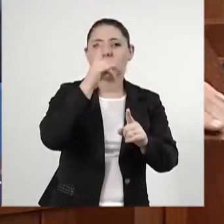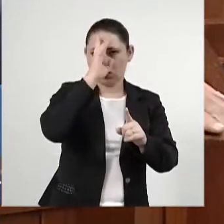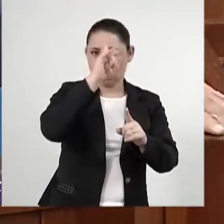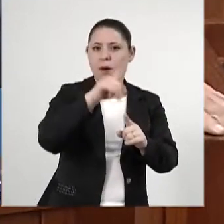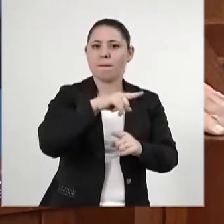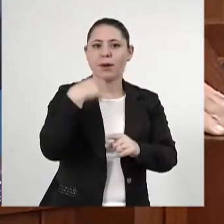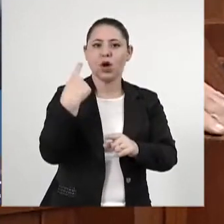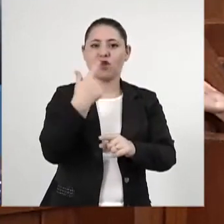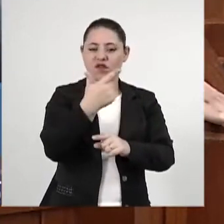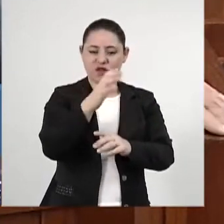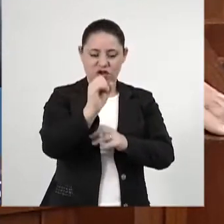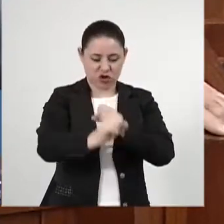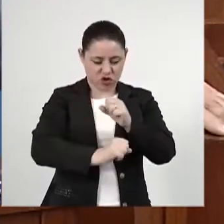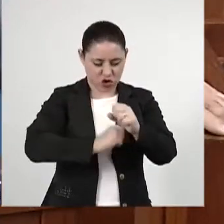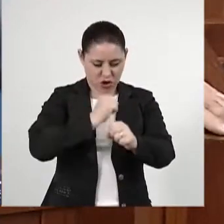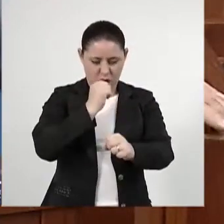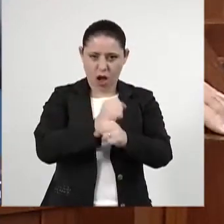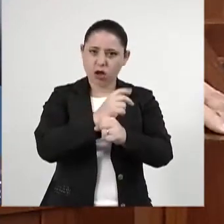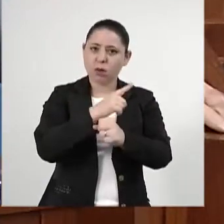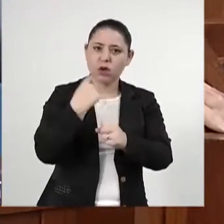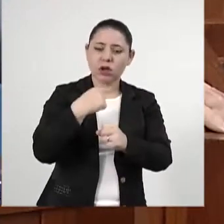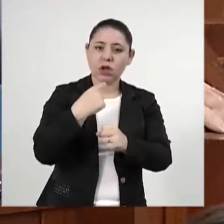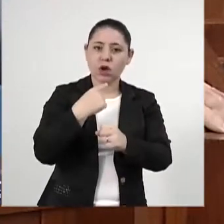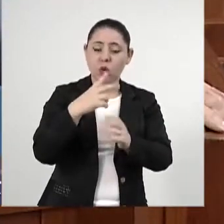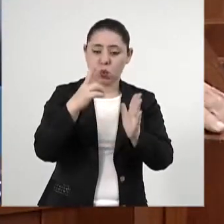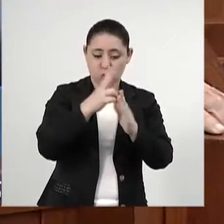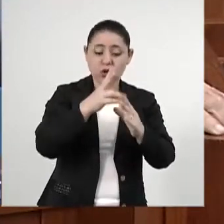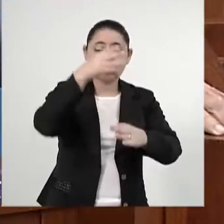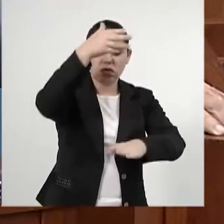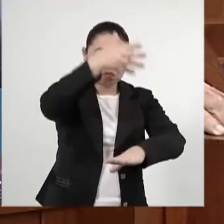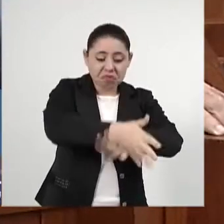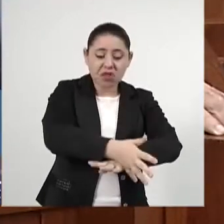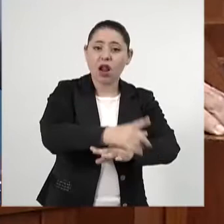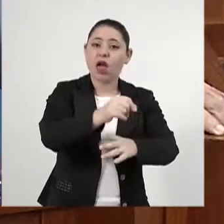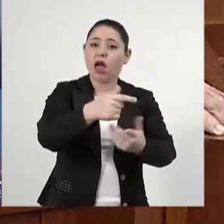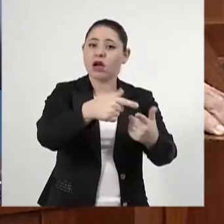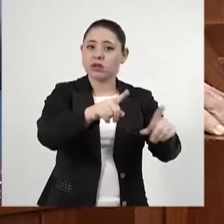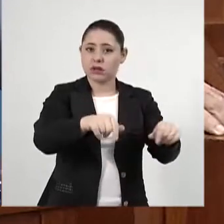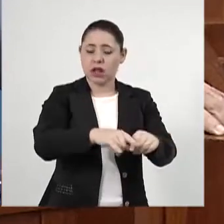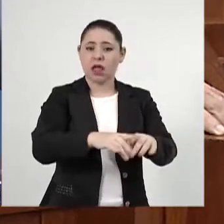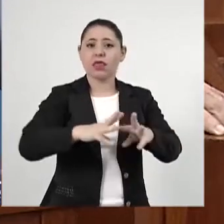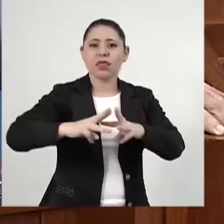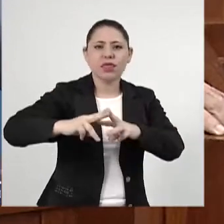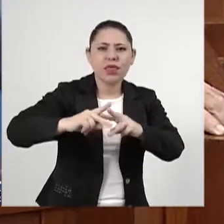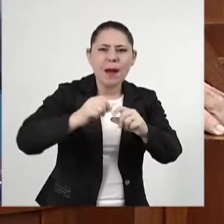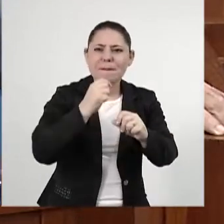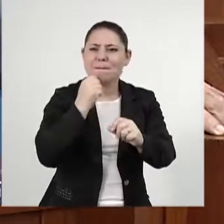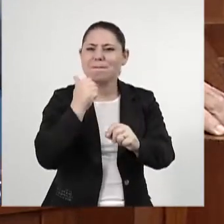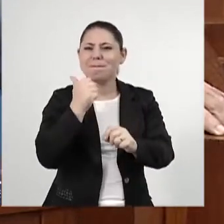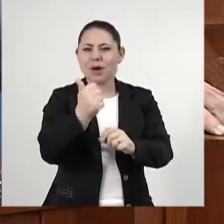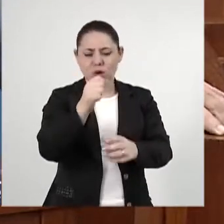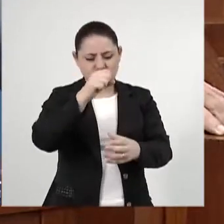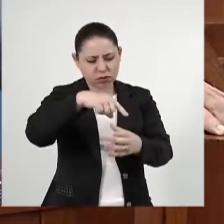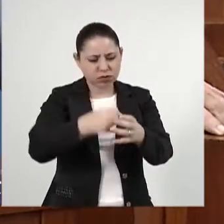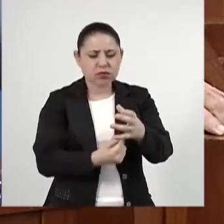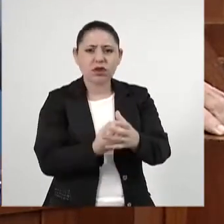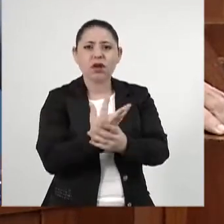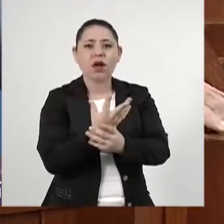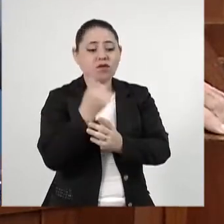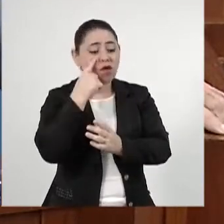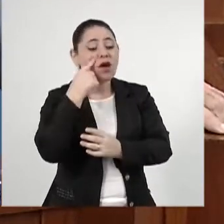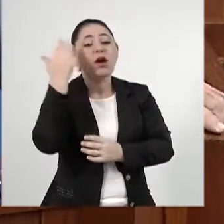não se resolve. Os índios estão lá dentro da terra invadida, e terra boas e fértil. Vai visitar o que